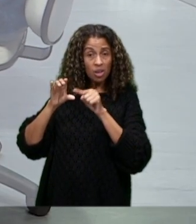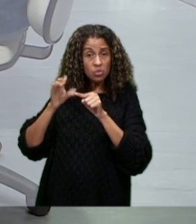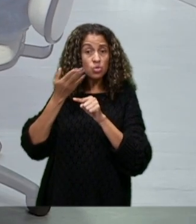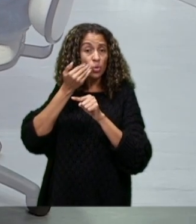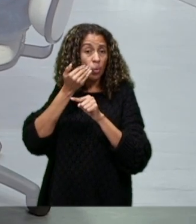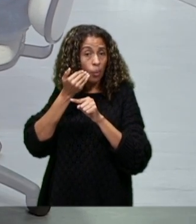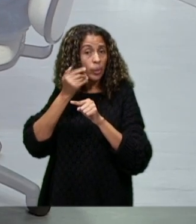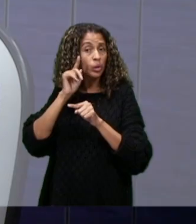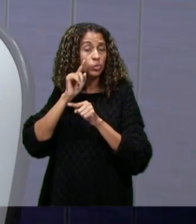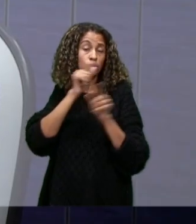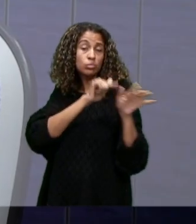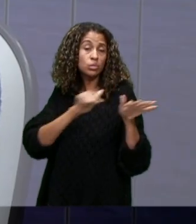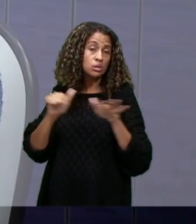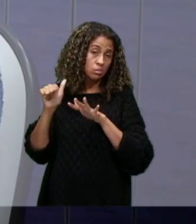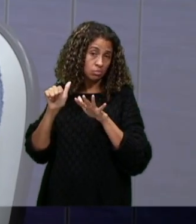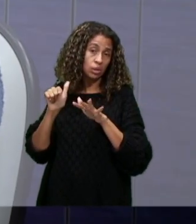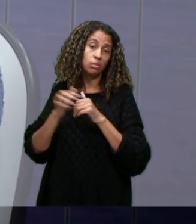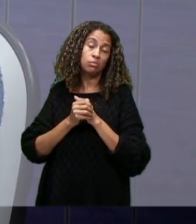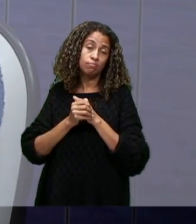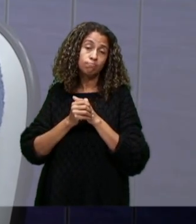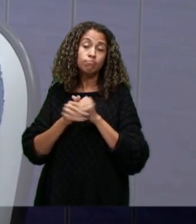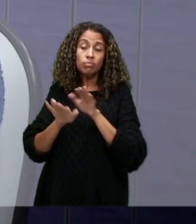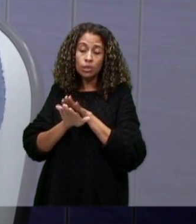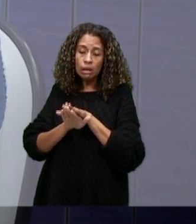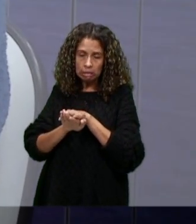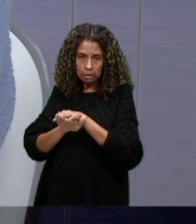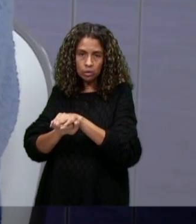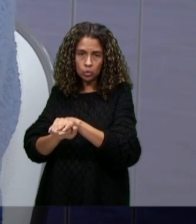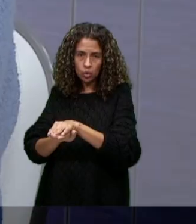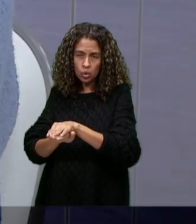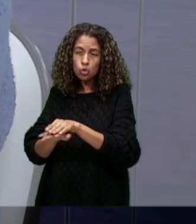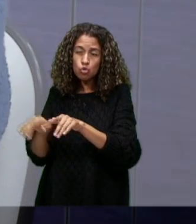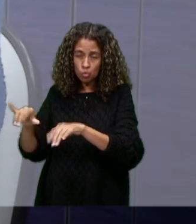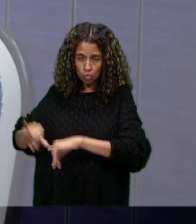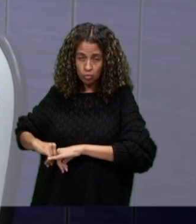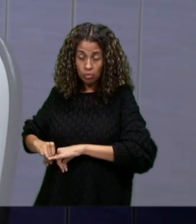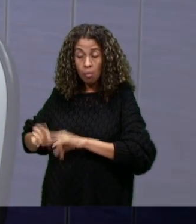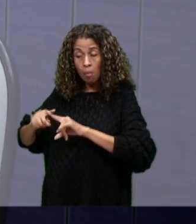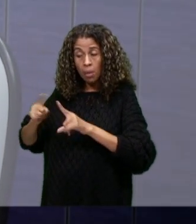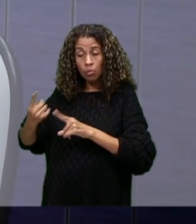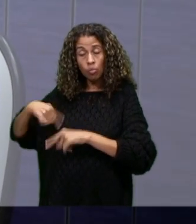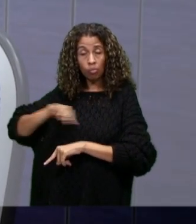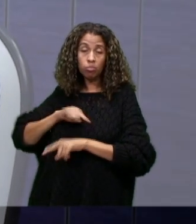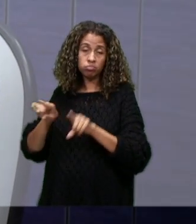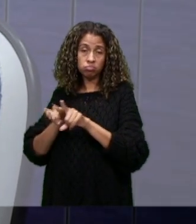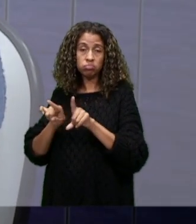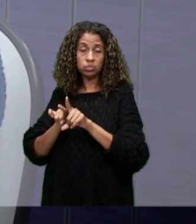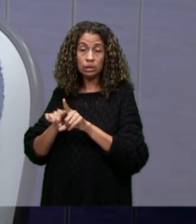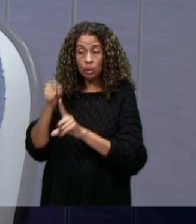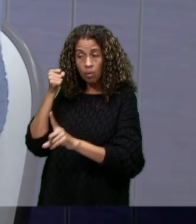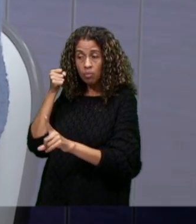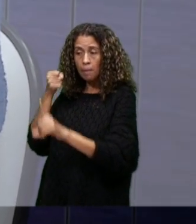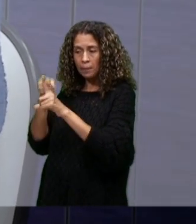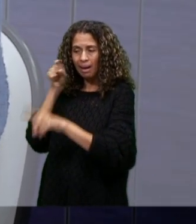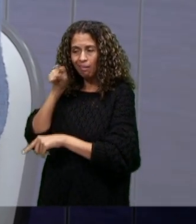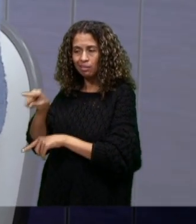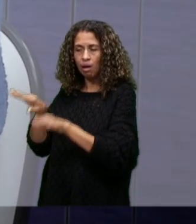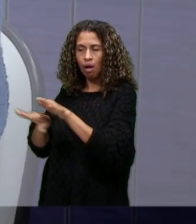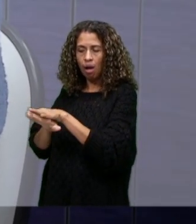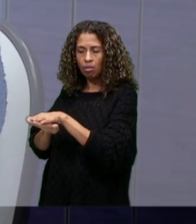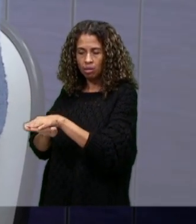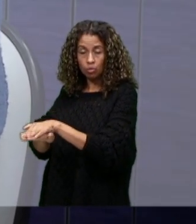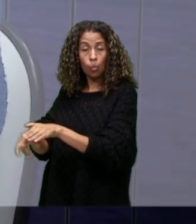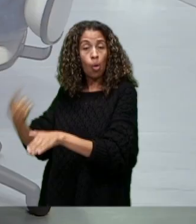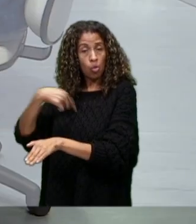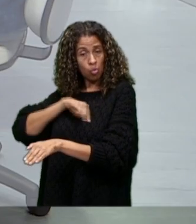ingere. Então, são as tartarugas, mas a gente vive num sistema, né? Então, o que afeta aquela tartaruga afeta a gente